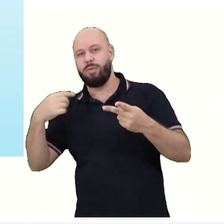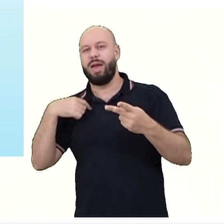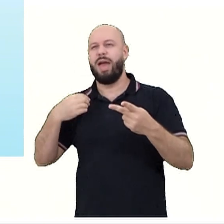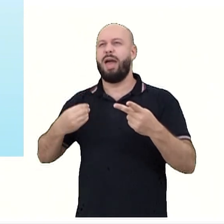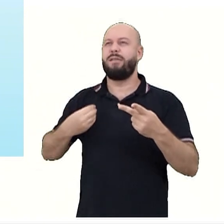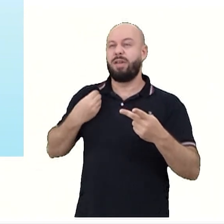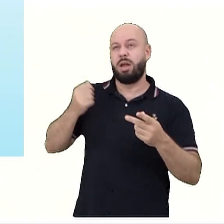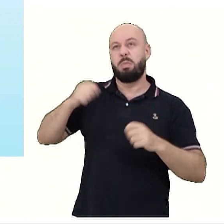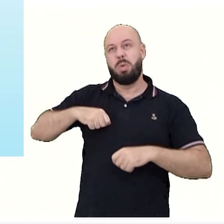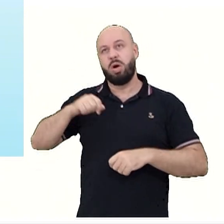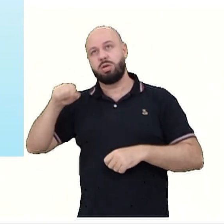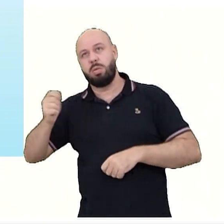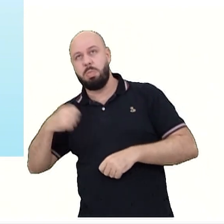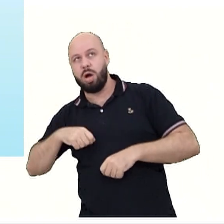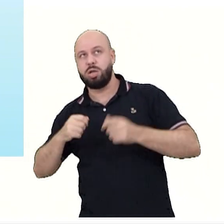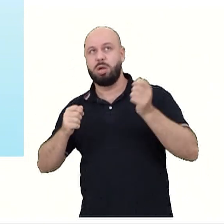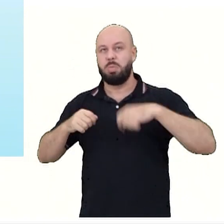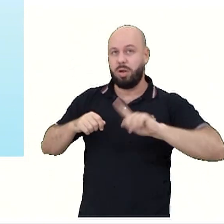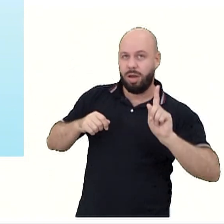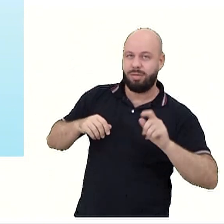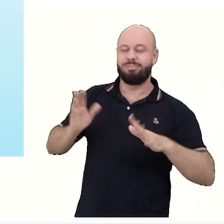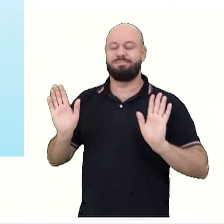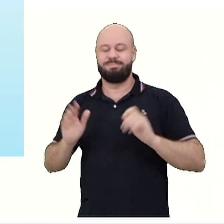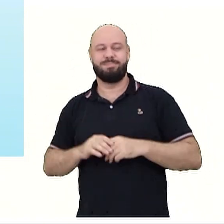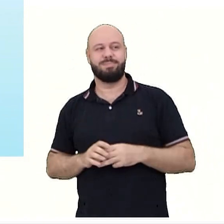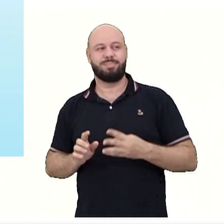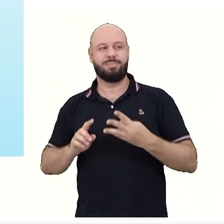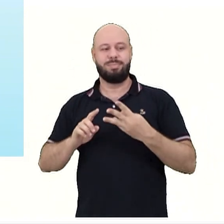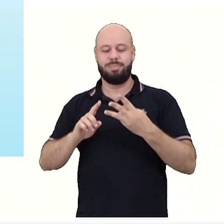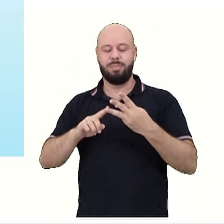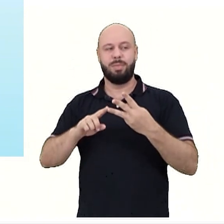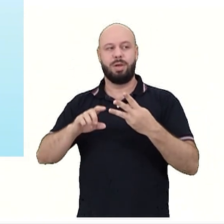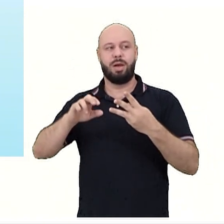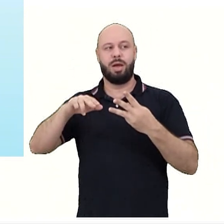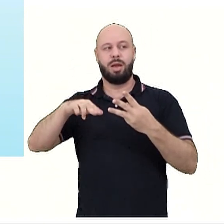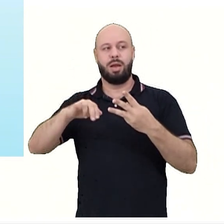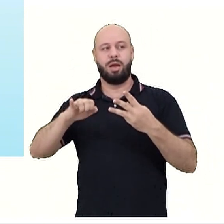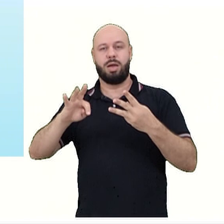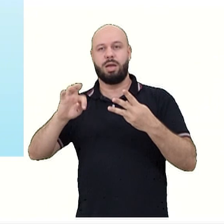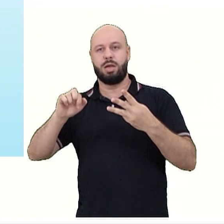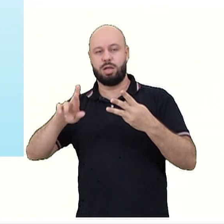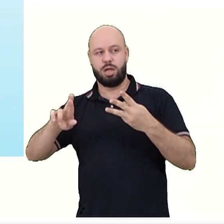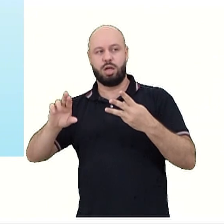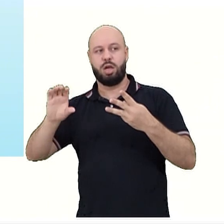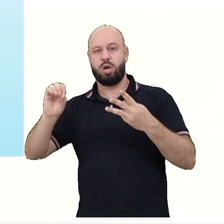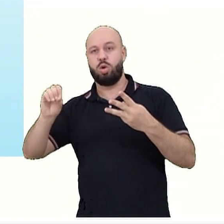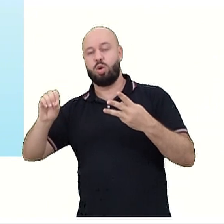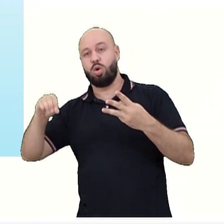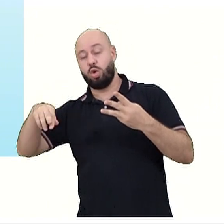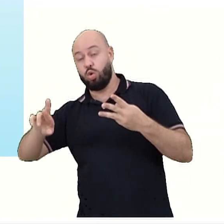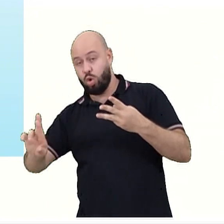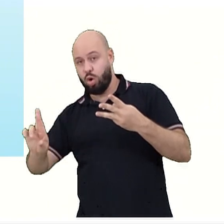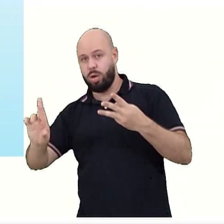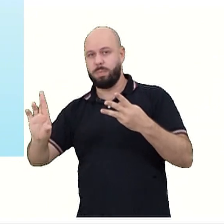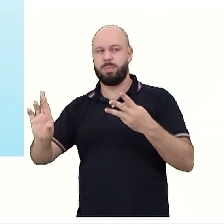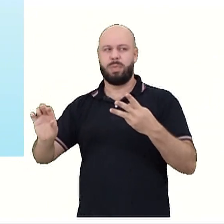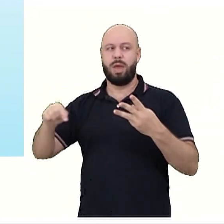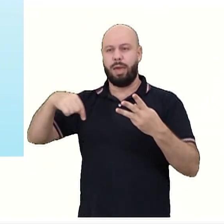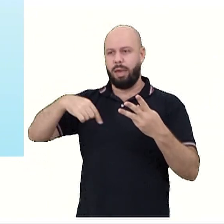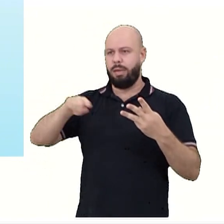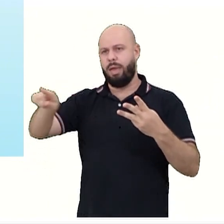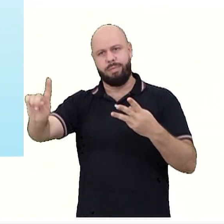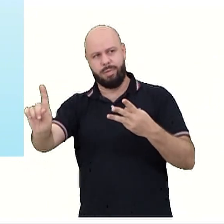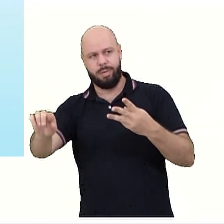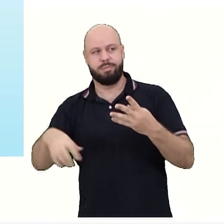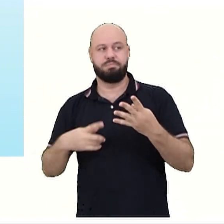pode ter as duas coisas, né? Either or. Neither nor, que é nem ou nem, né? Nem aqui, nem lá,